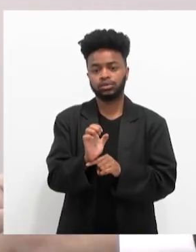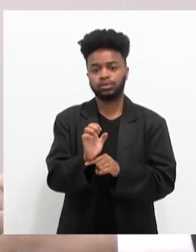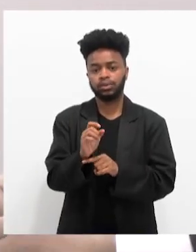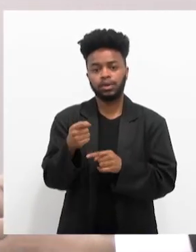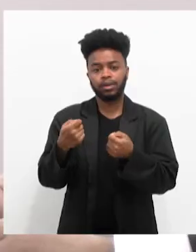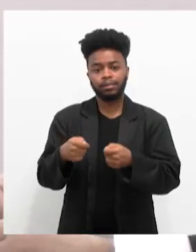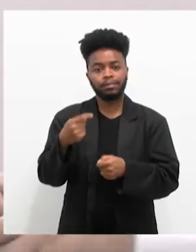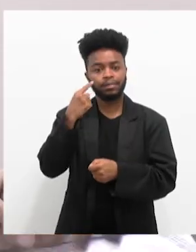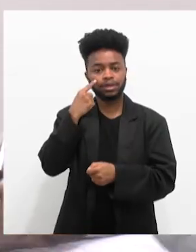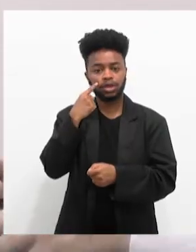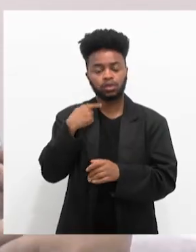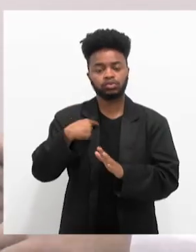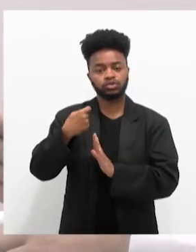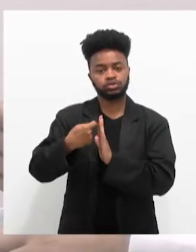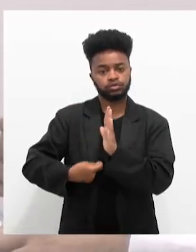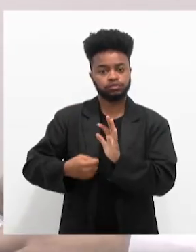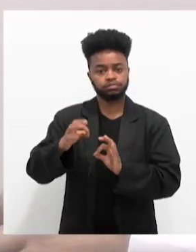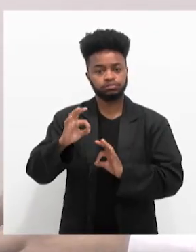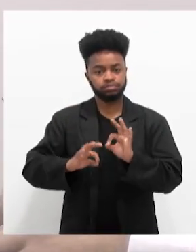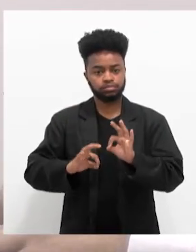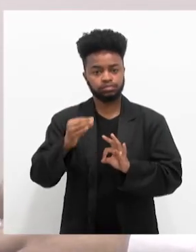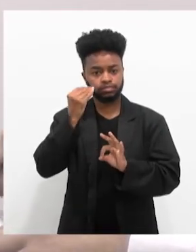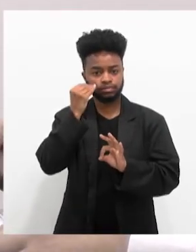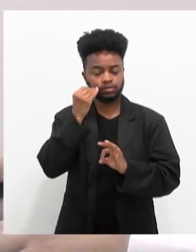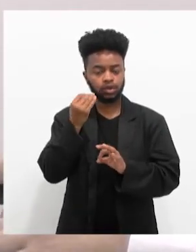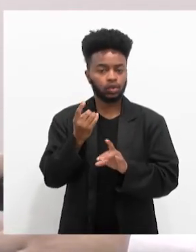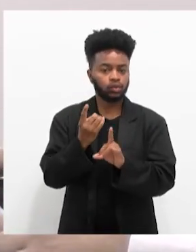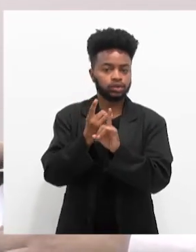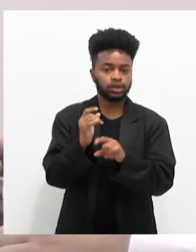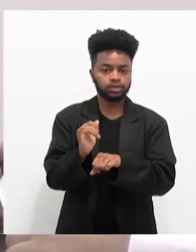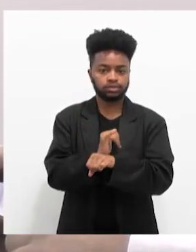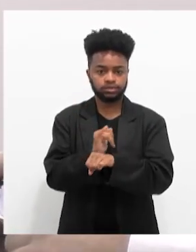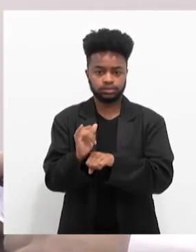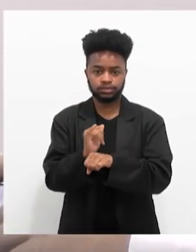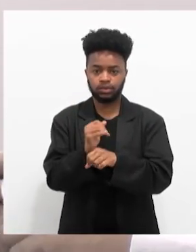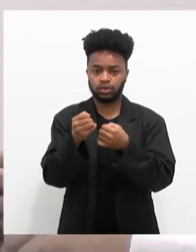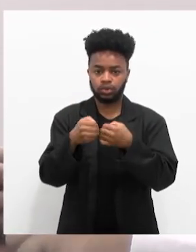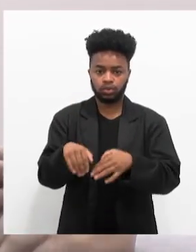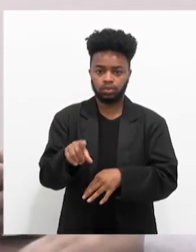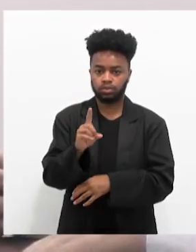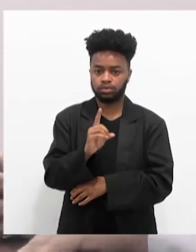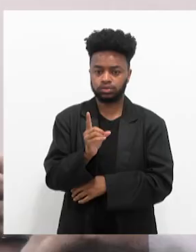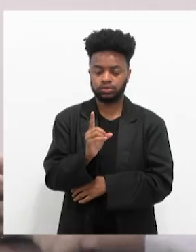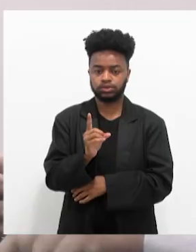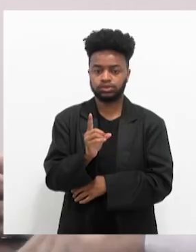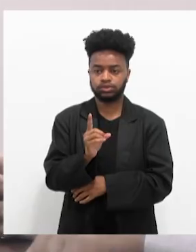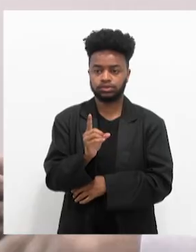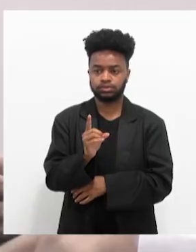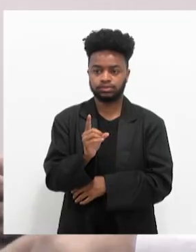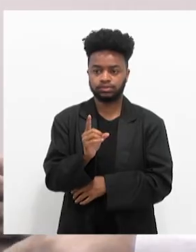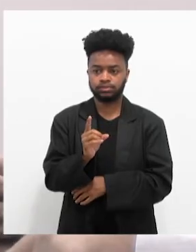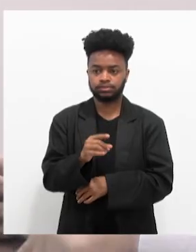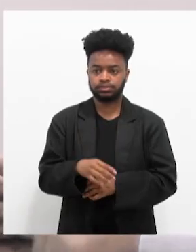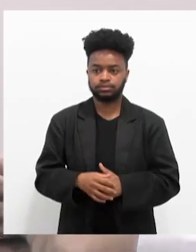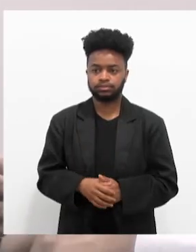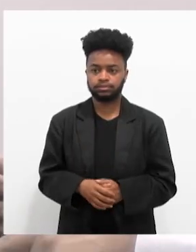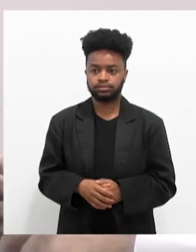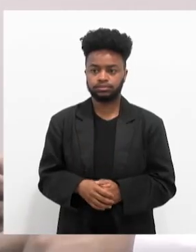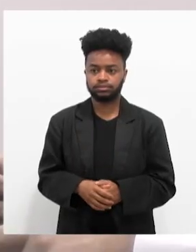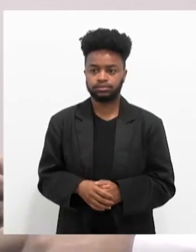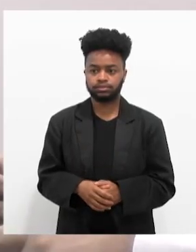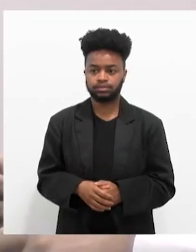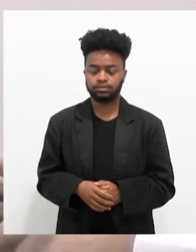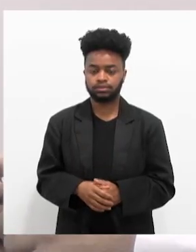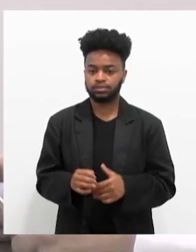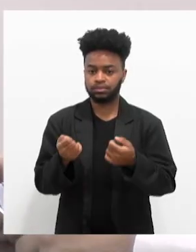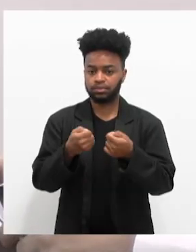pensar nisso. Eu estou escrevendo para que a gente consiga buscar uma solução que não onere absolutamente, de maneira absurda,